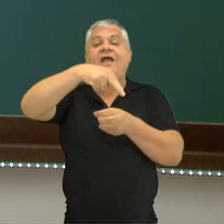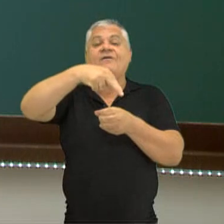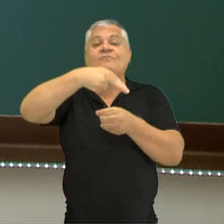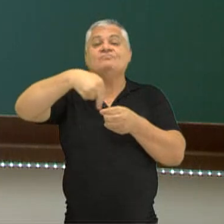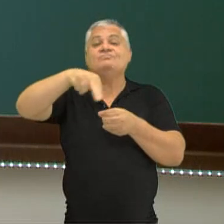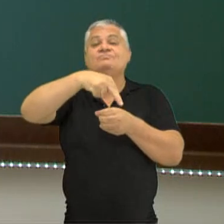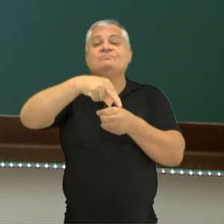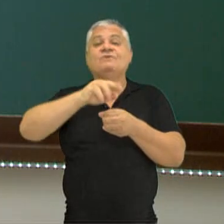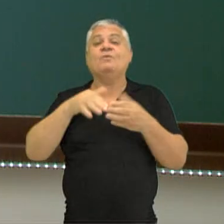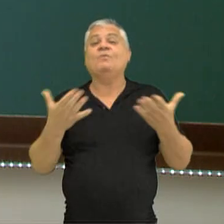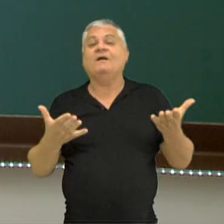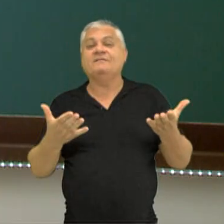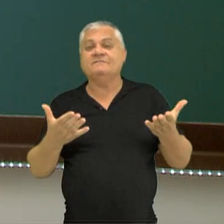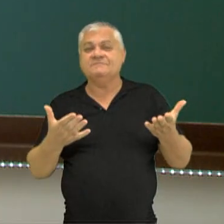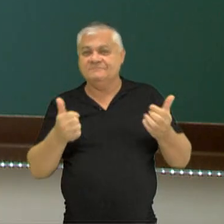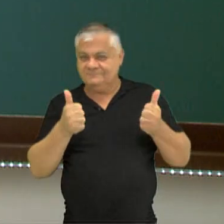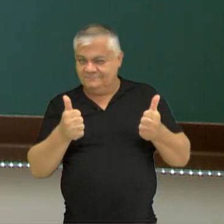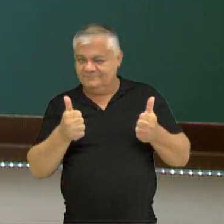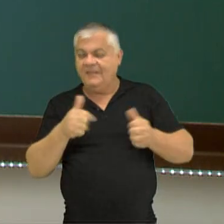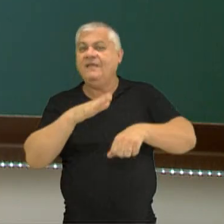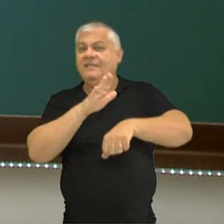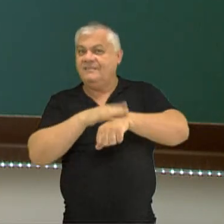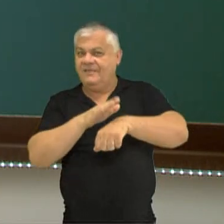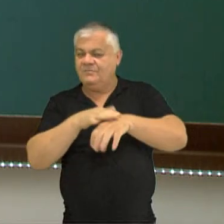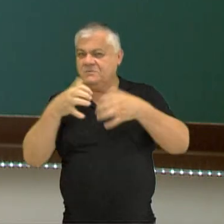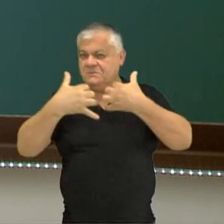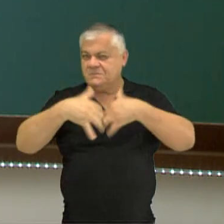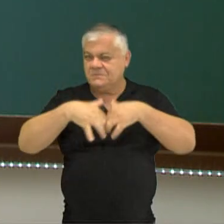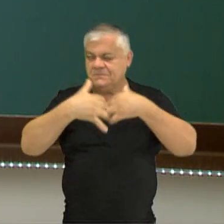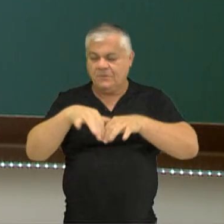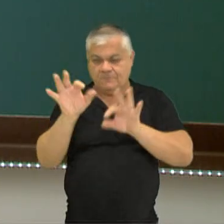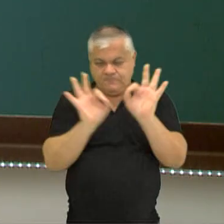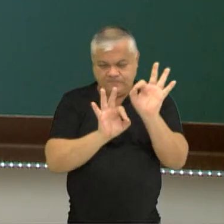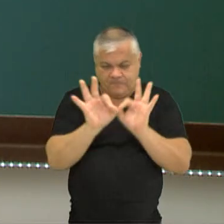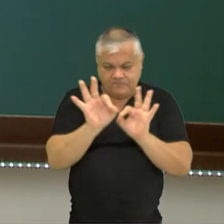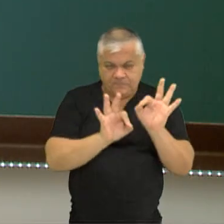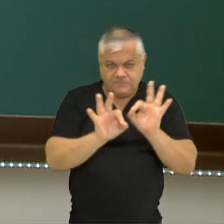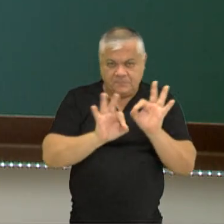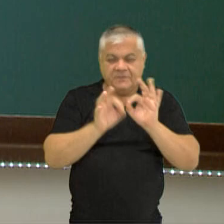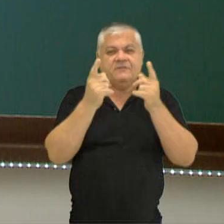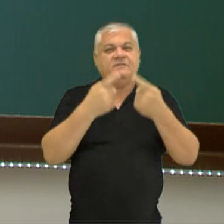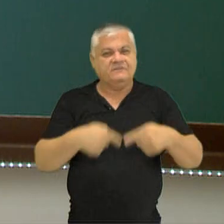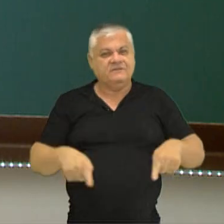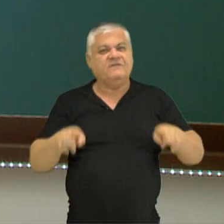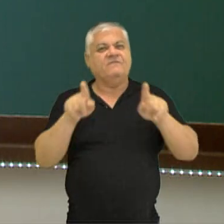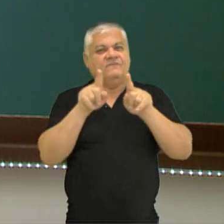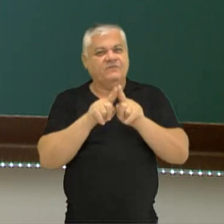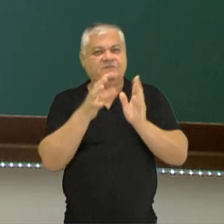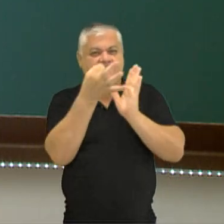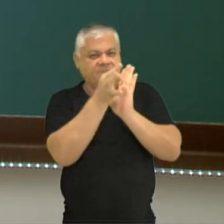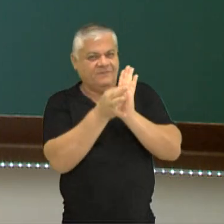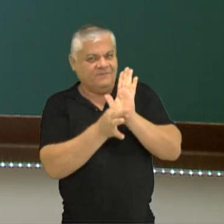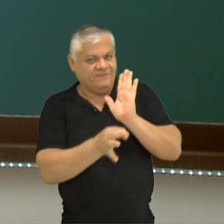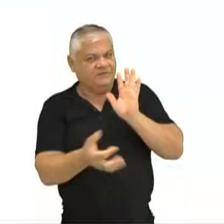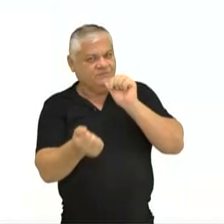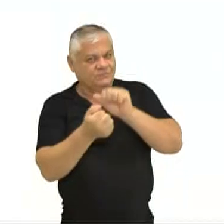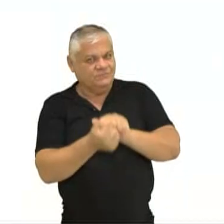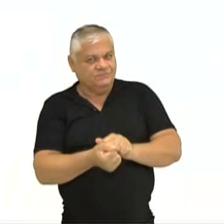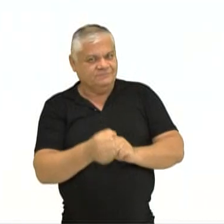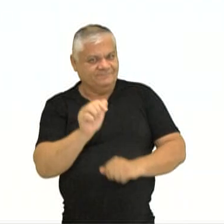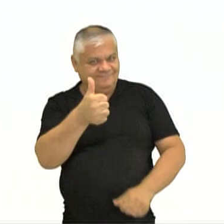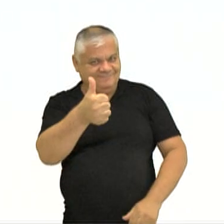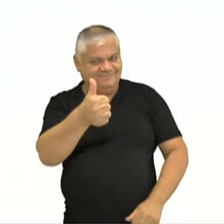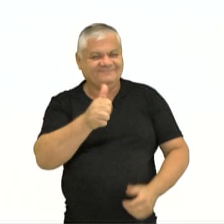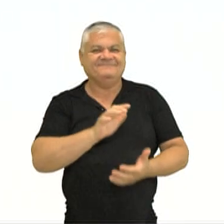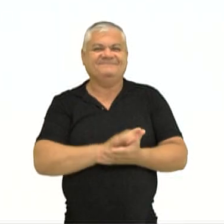está procurando. Tranquilo? Vou dar um tempinho para vocês organizarem o raciocínio e depois a gente volta para conferir o resultado. Até